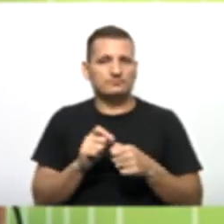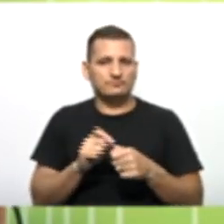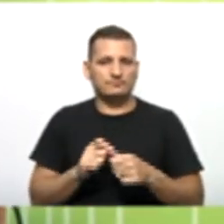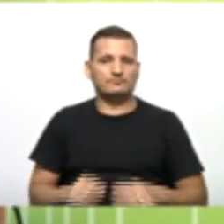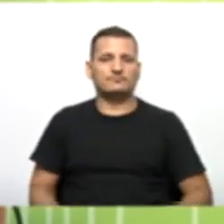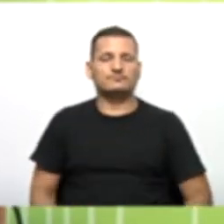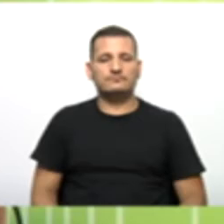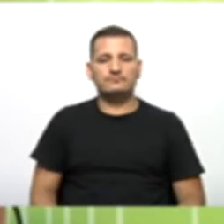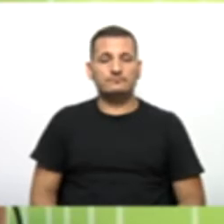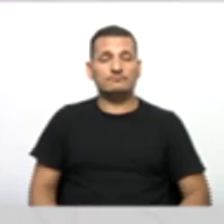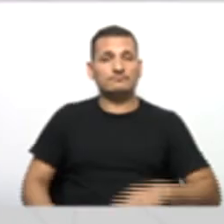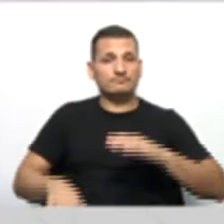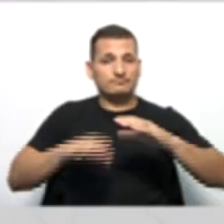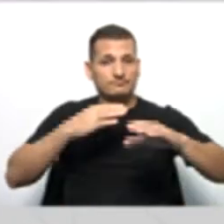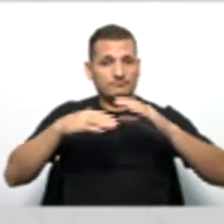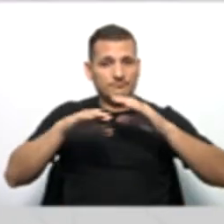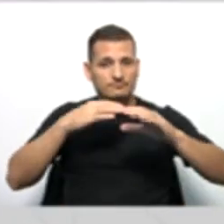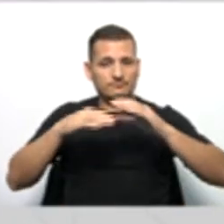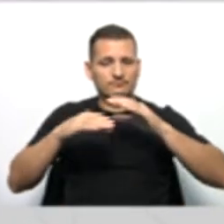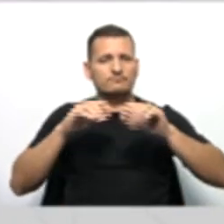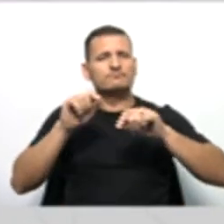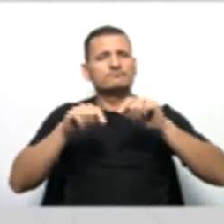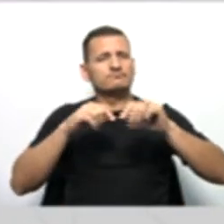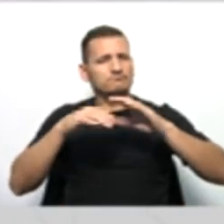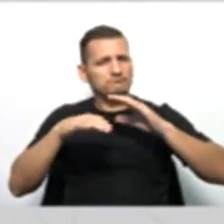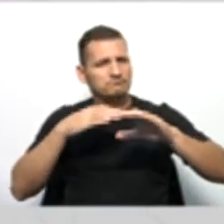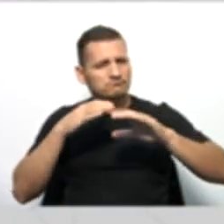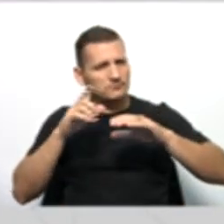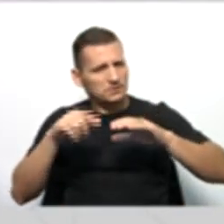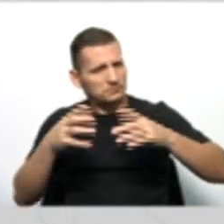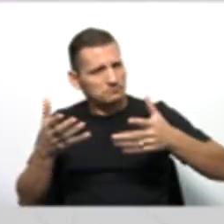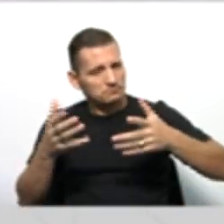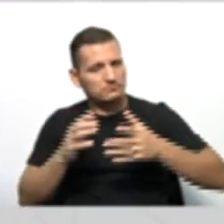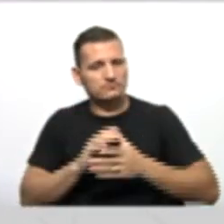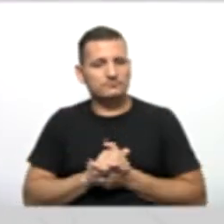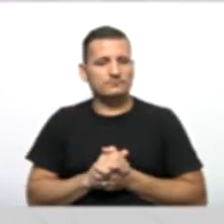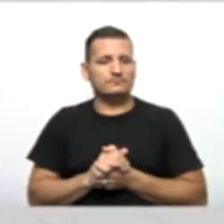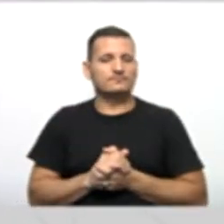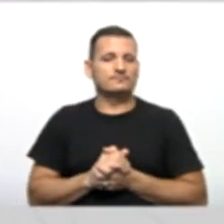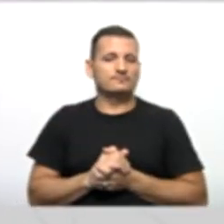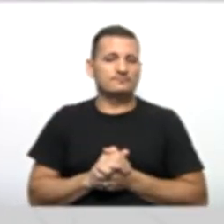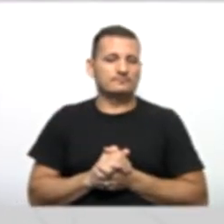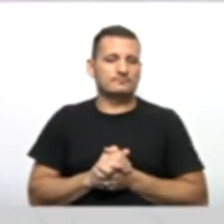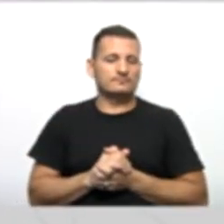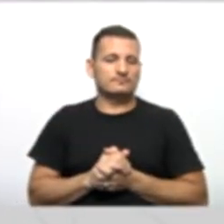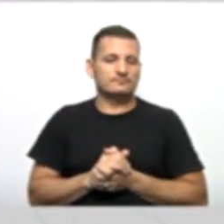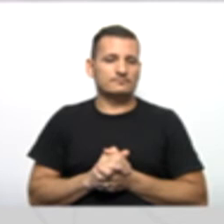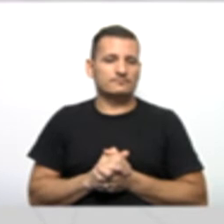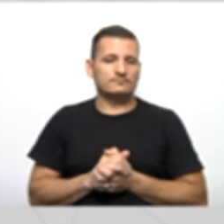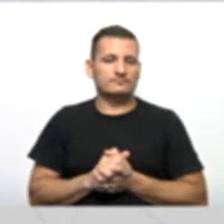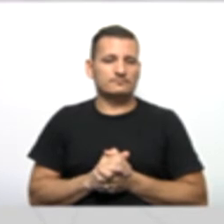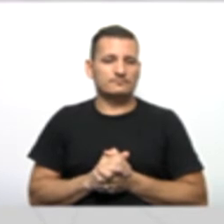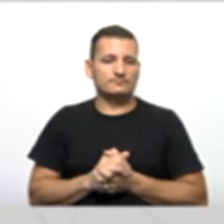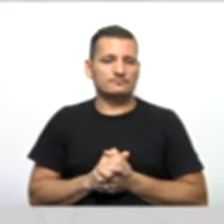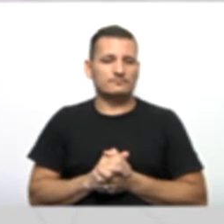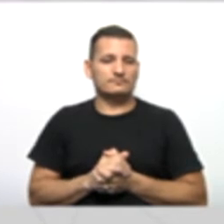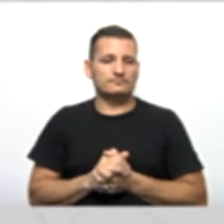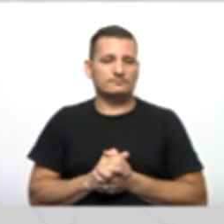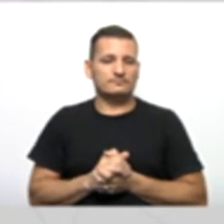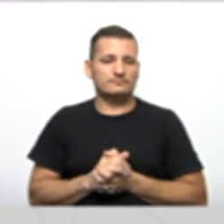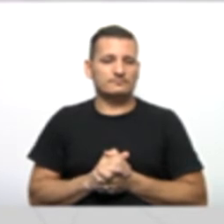certo? Comunicação, gente. Será que a comunicação é? E aí? Vamos ver aqui, vamos partir